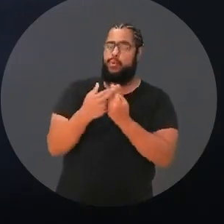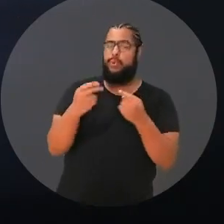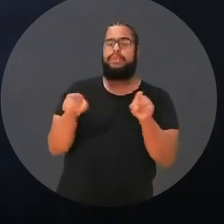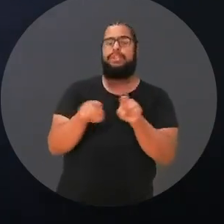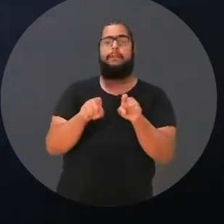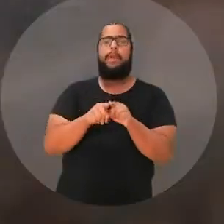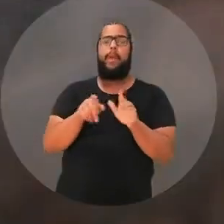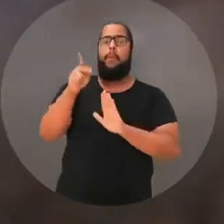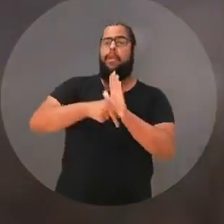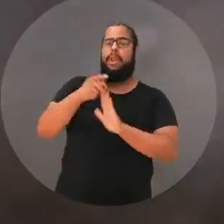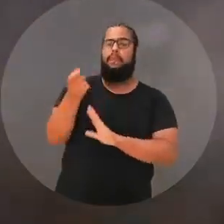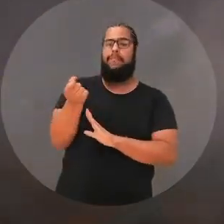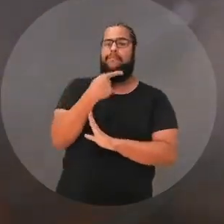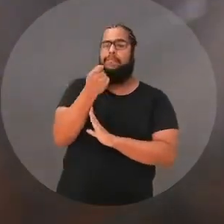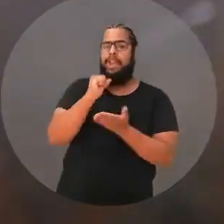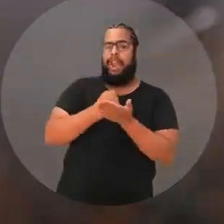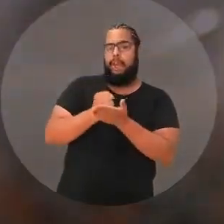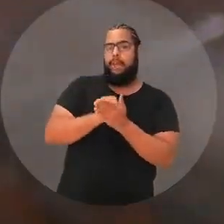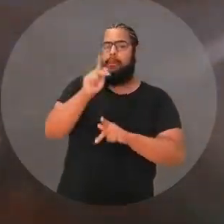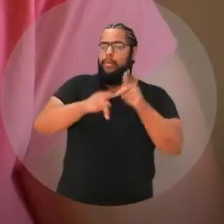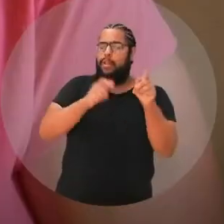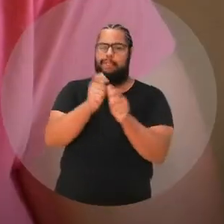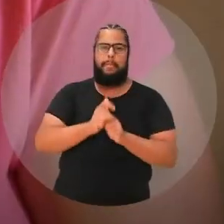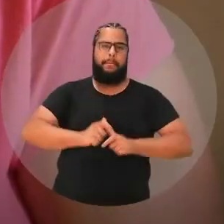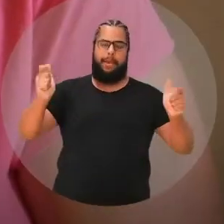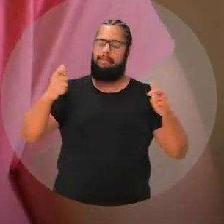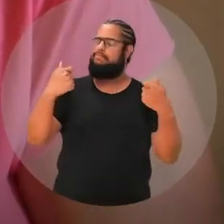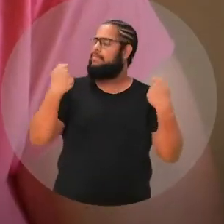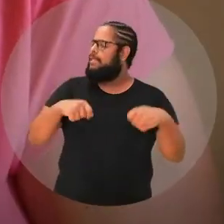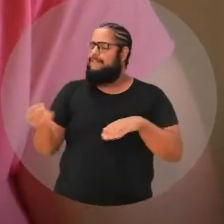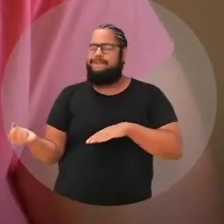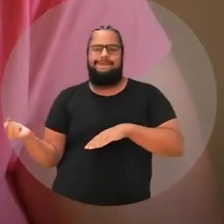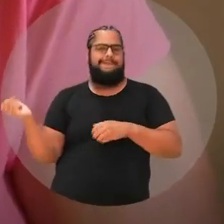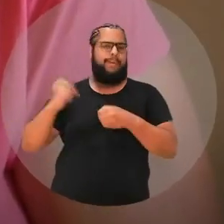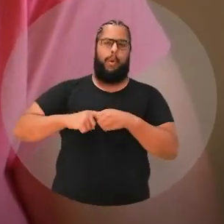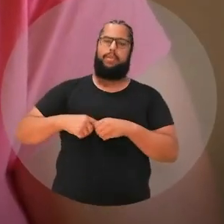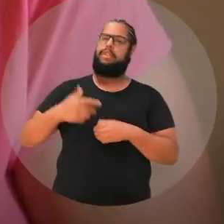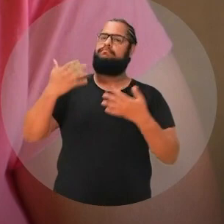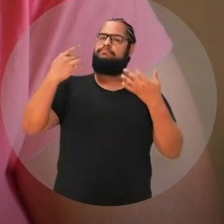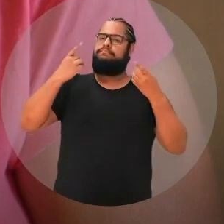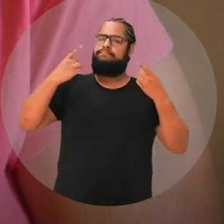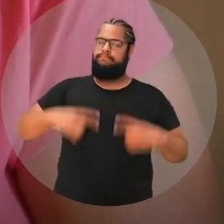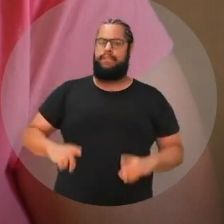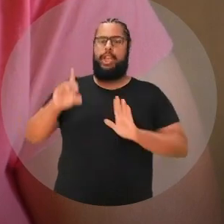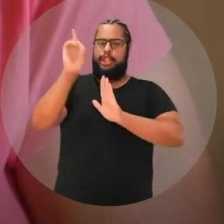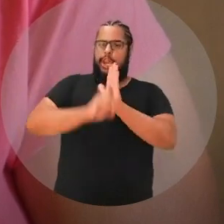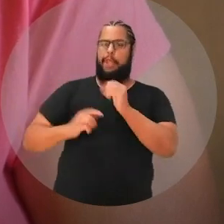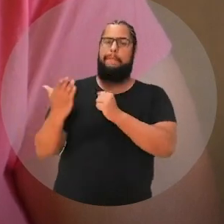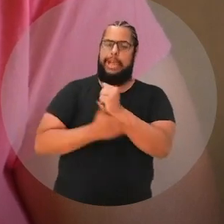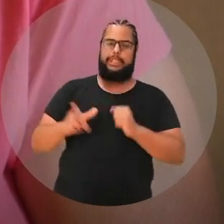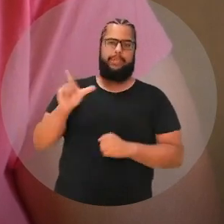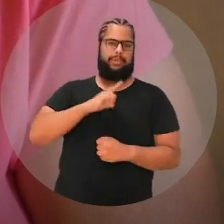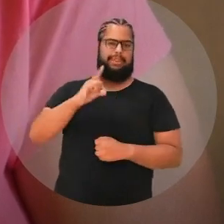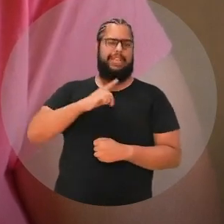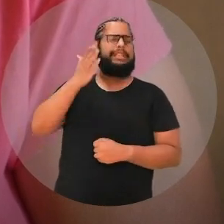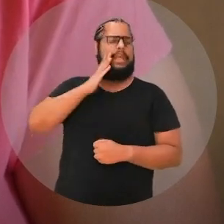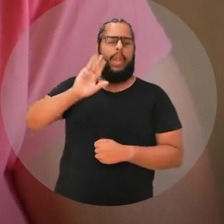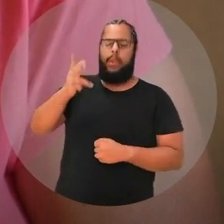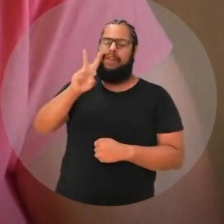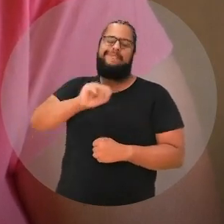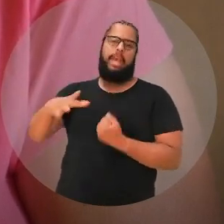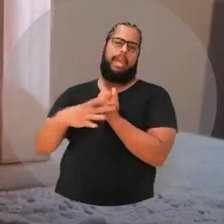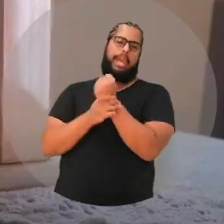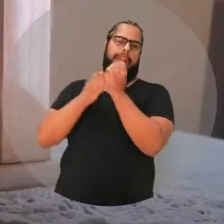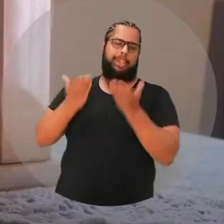e ampliar o programa Farmácia Popular. Nós temos que voltar a ter dignidade. E eu sei que com Lula nós vamos